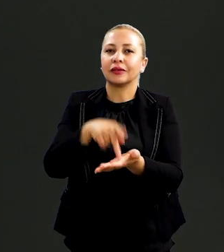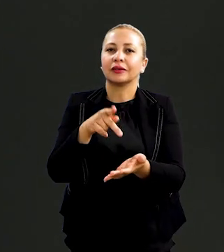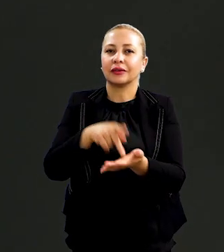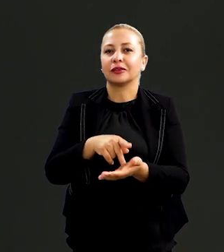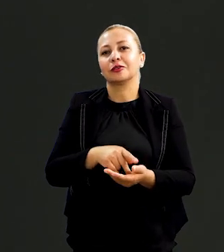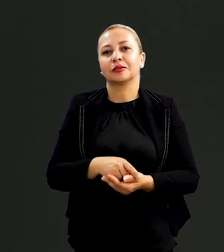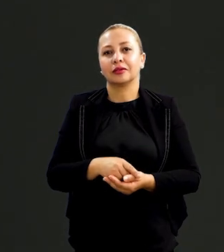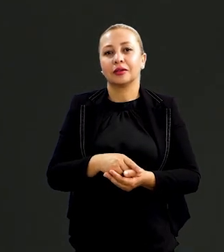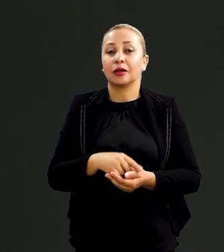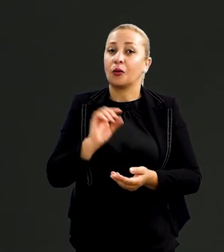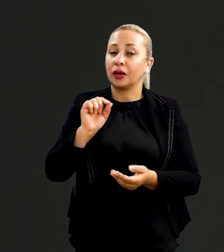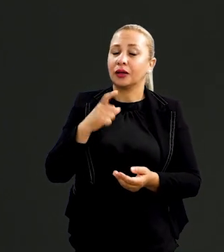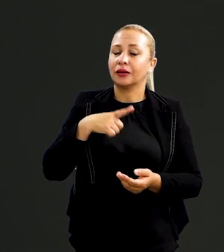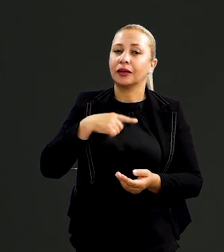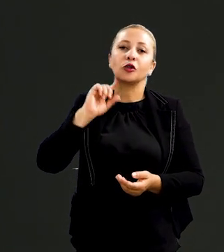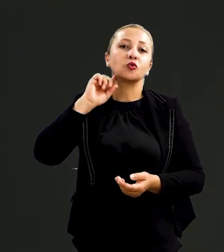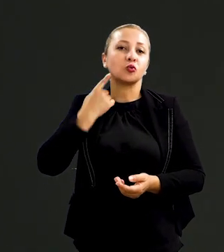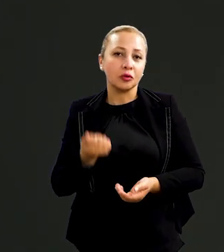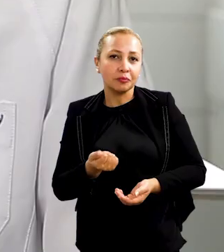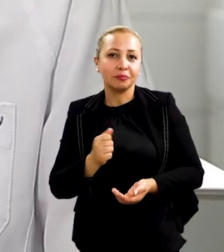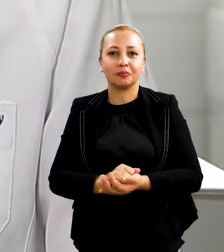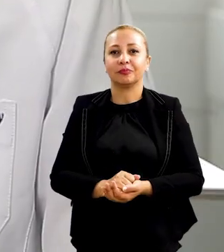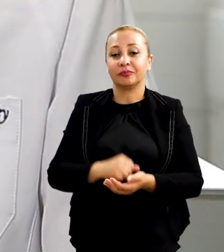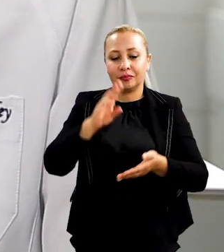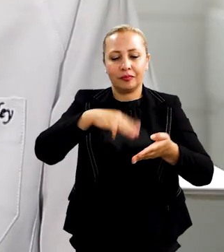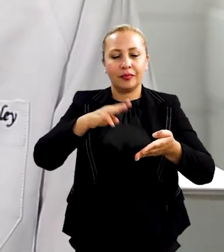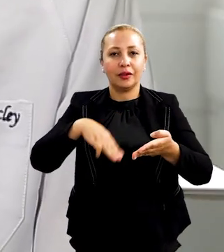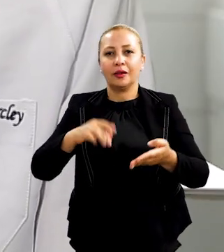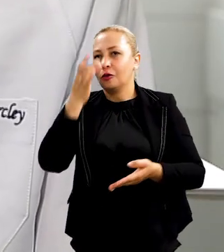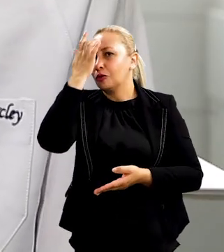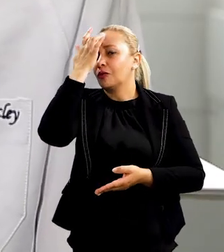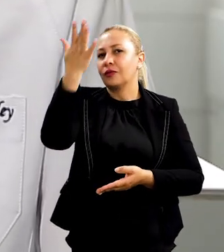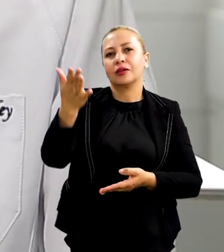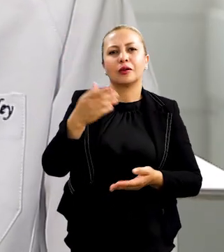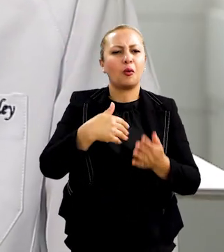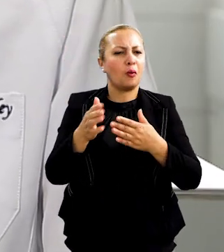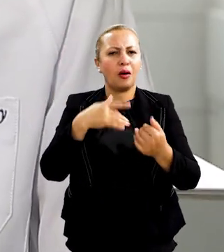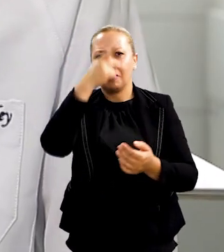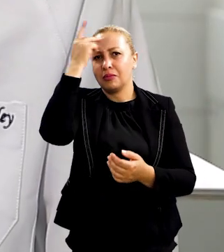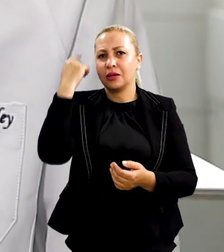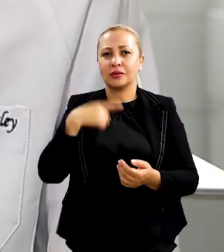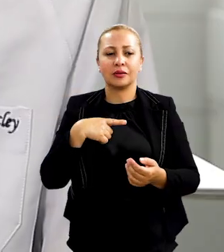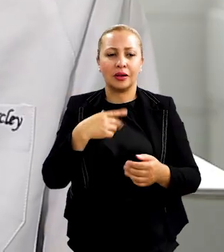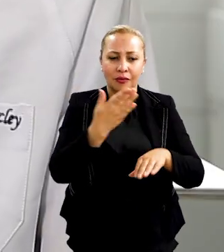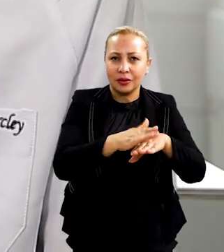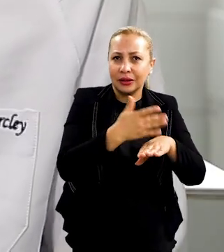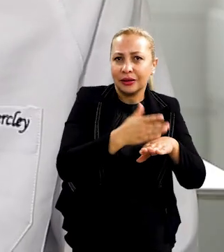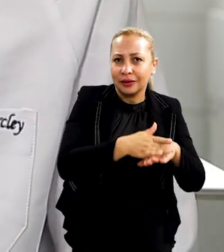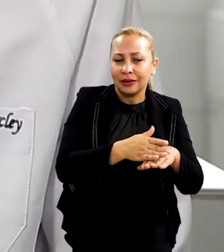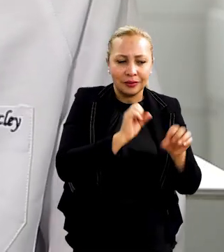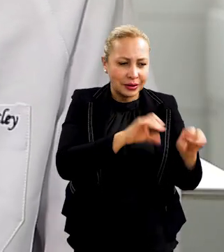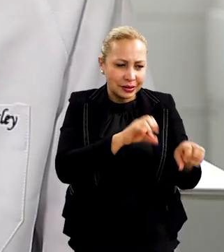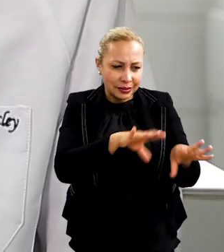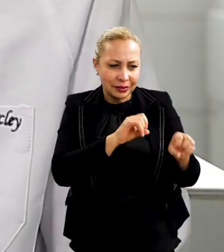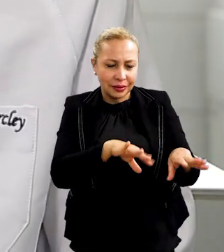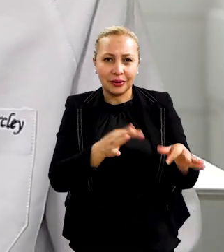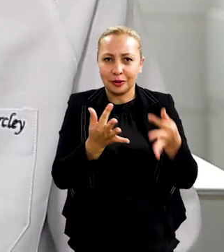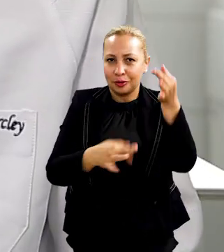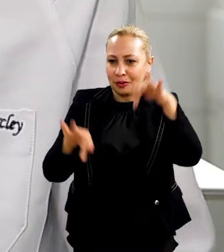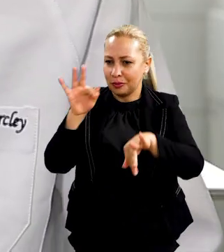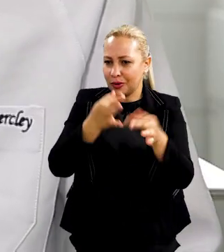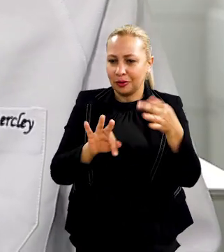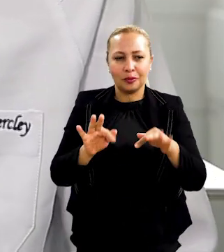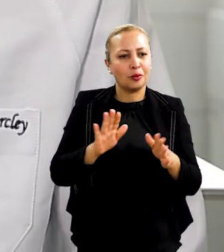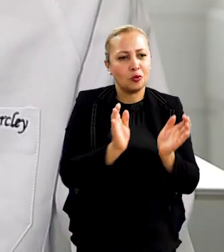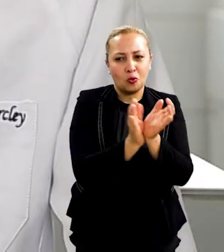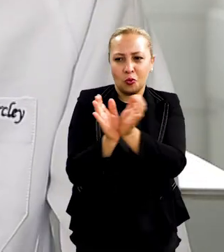caso a amostra que está contaminada. E a metodologia é relativamente fácil, então qualquer pessoa que for ali treinada por nós, aqui do laboratório